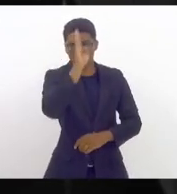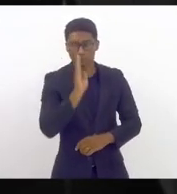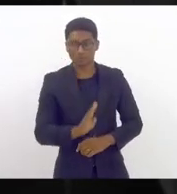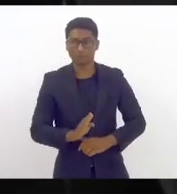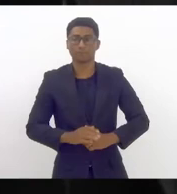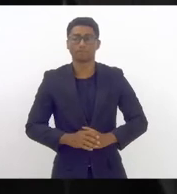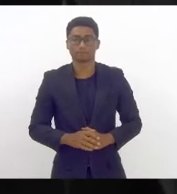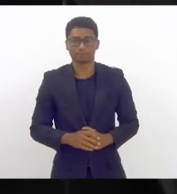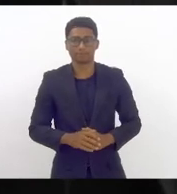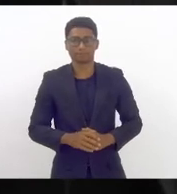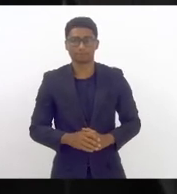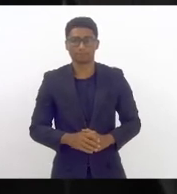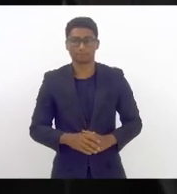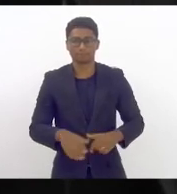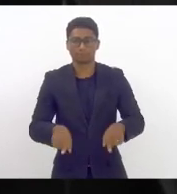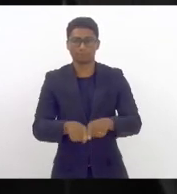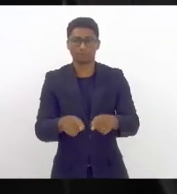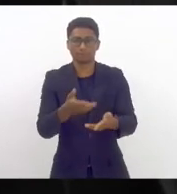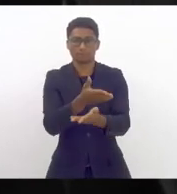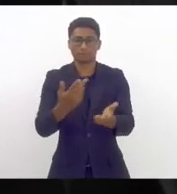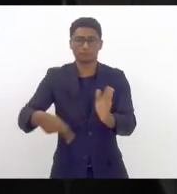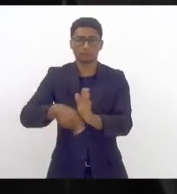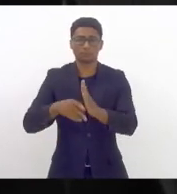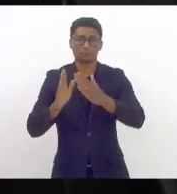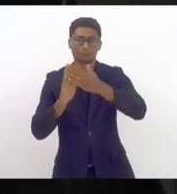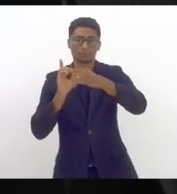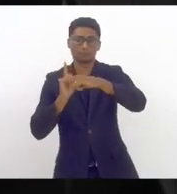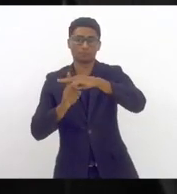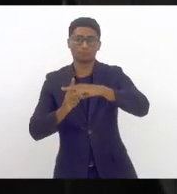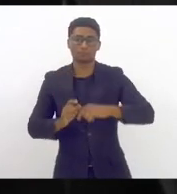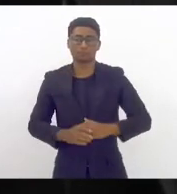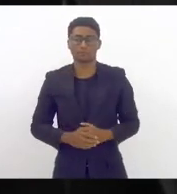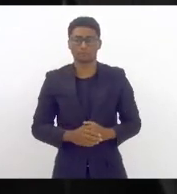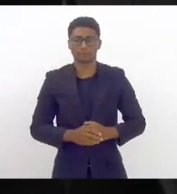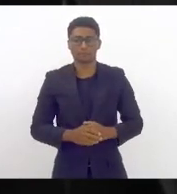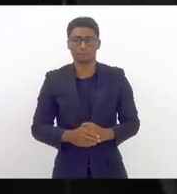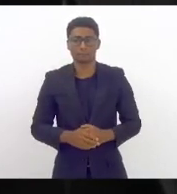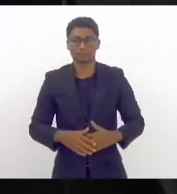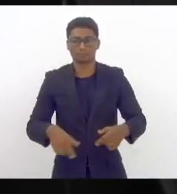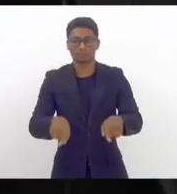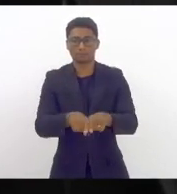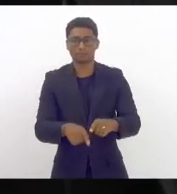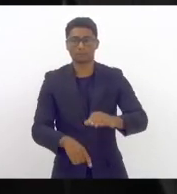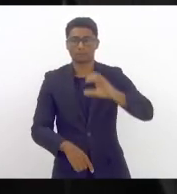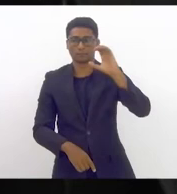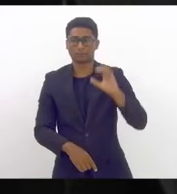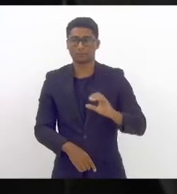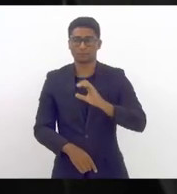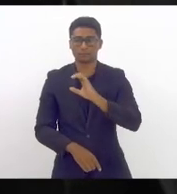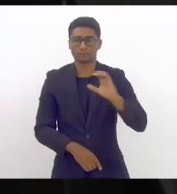tem de coragem cristãos tem de coragem católicos